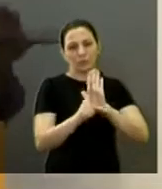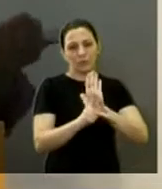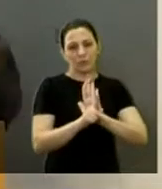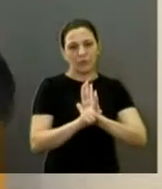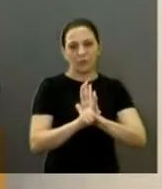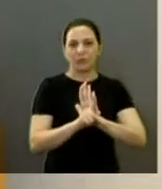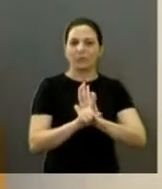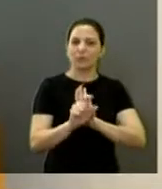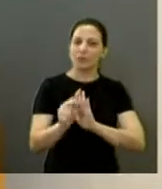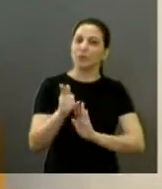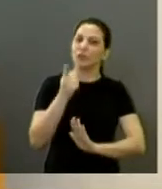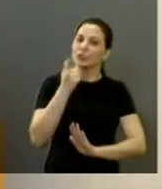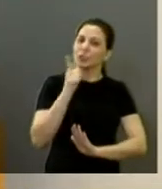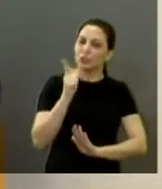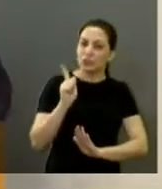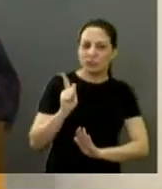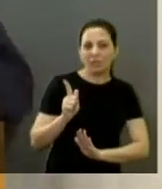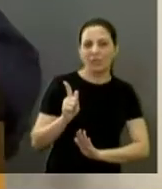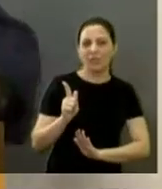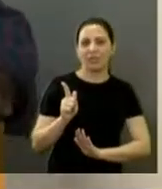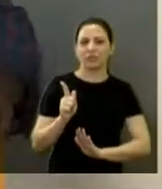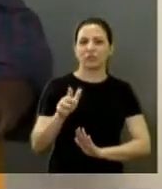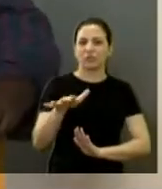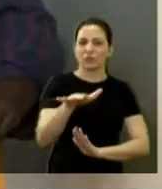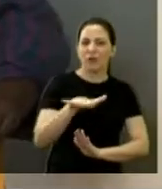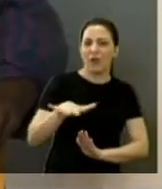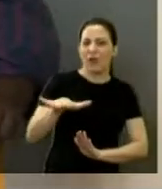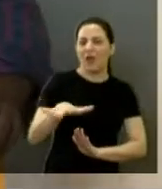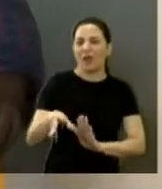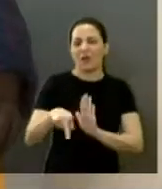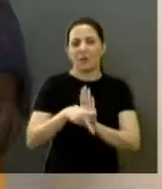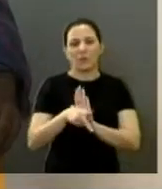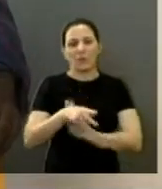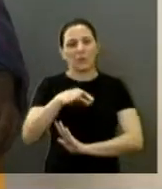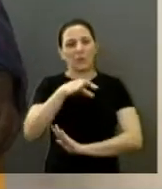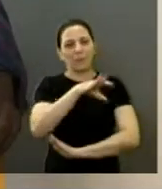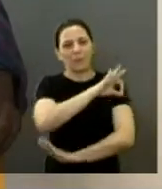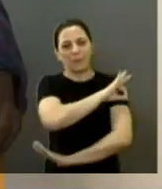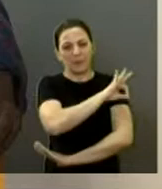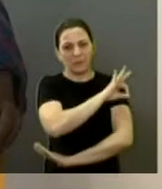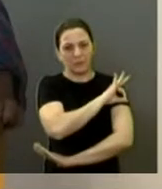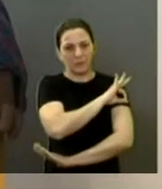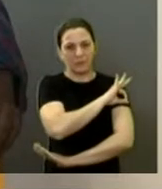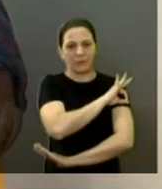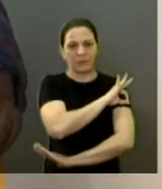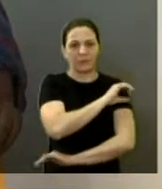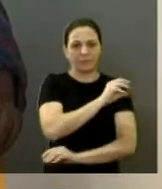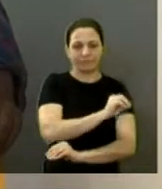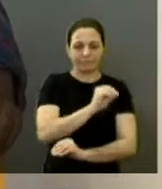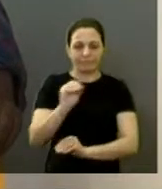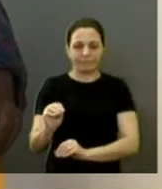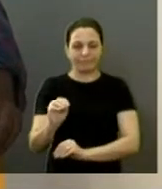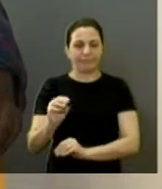virar gerente uma outra repartição da professora isso